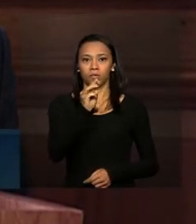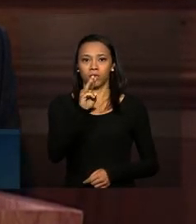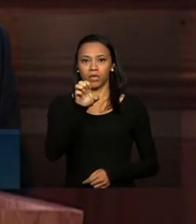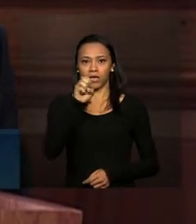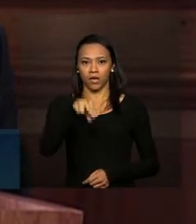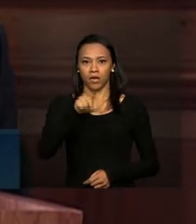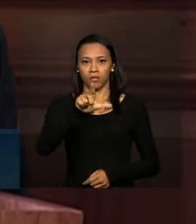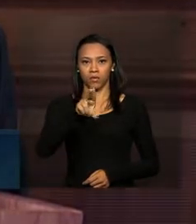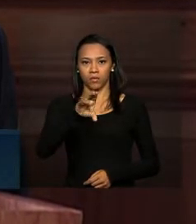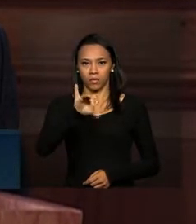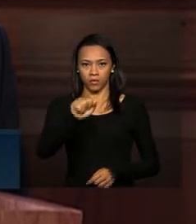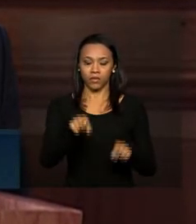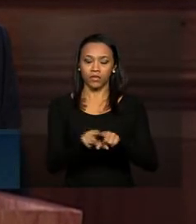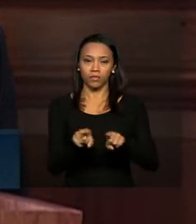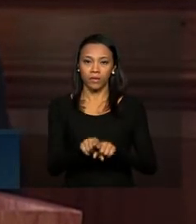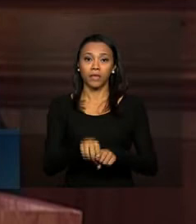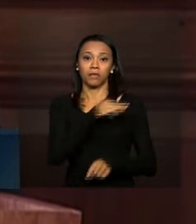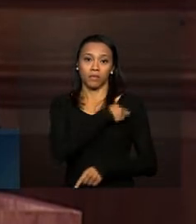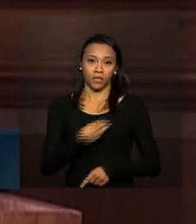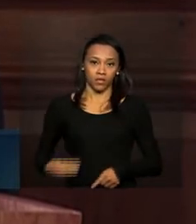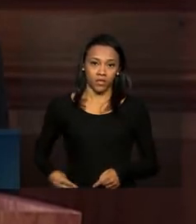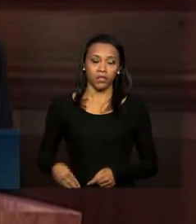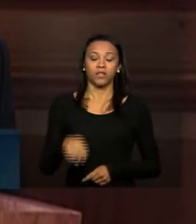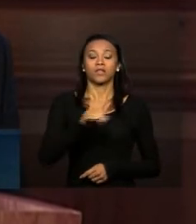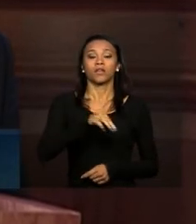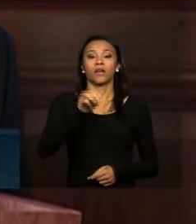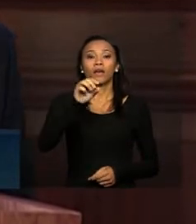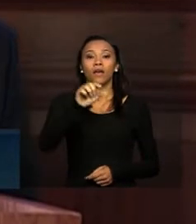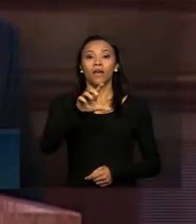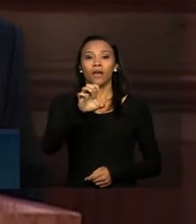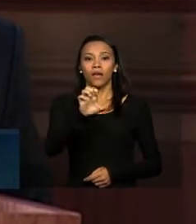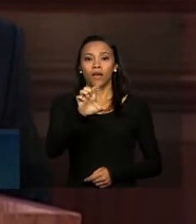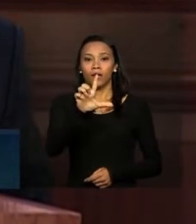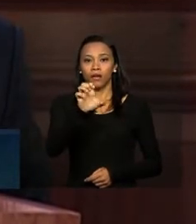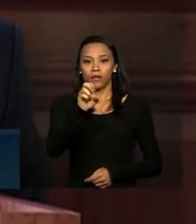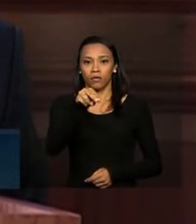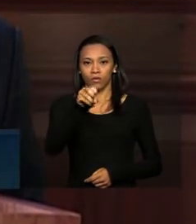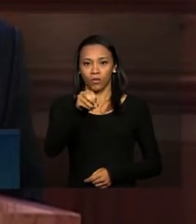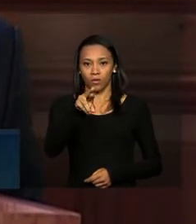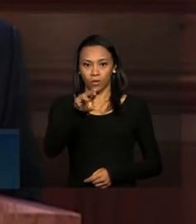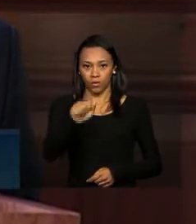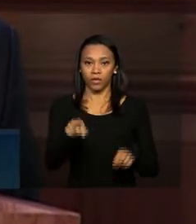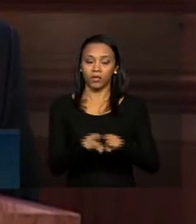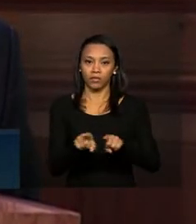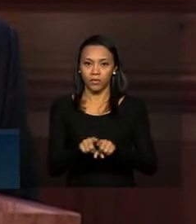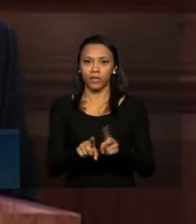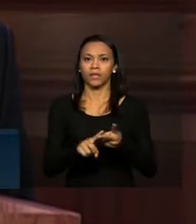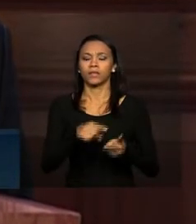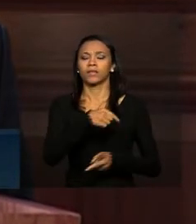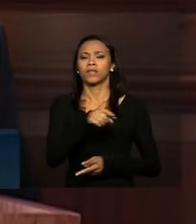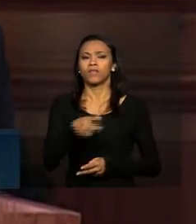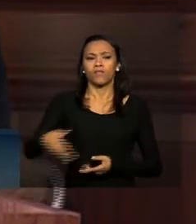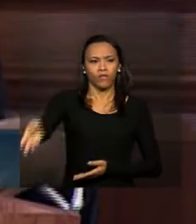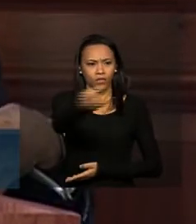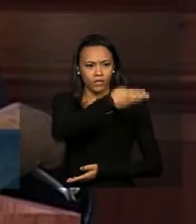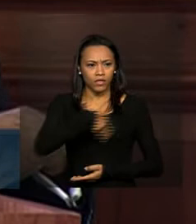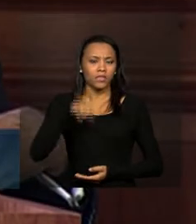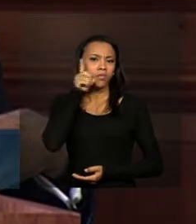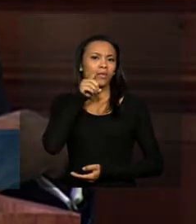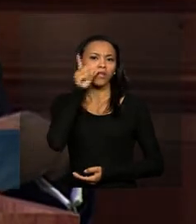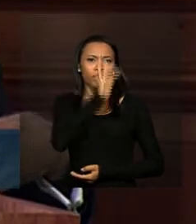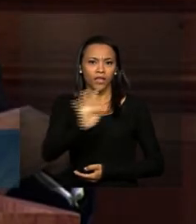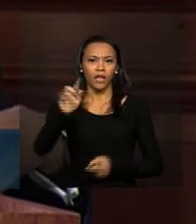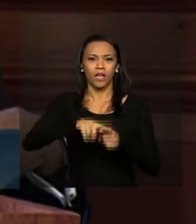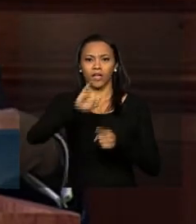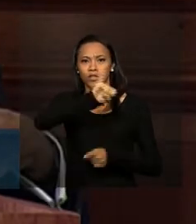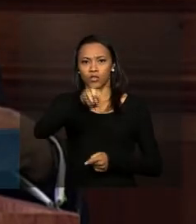Lopes, ministra Eleonora Minicucci, senadora Vanessa Graziottin, senhores deputados federais João